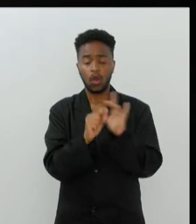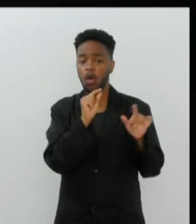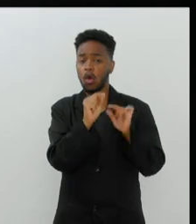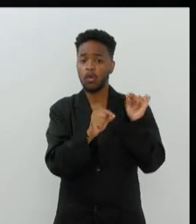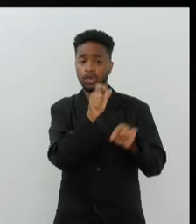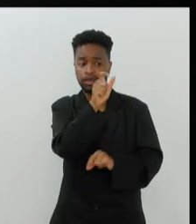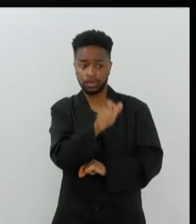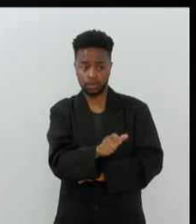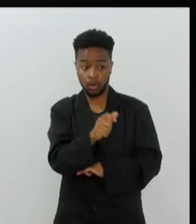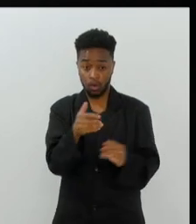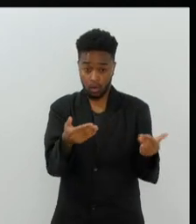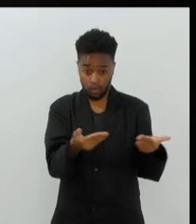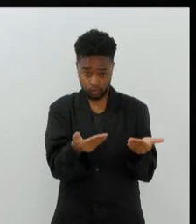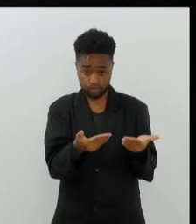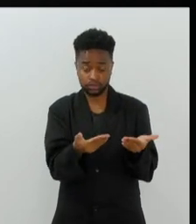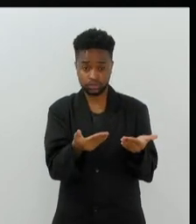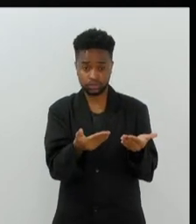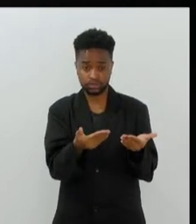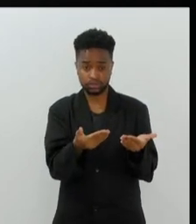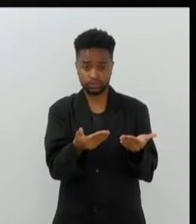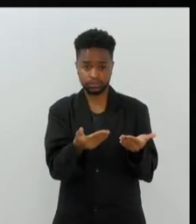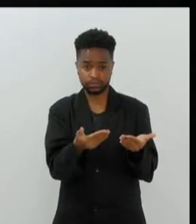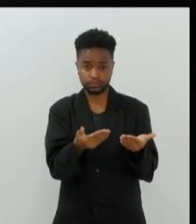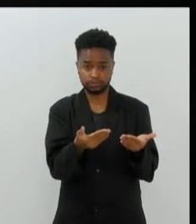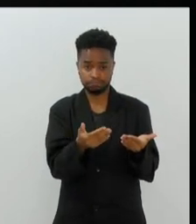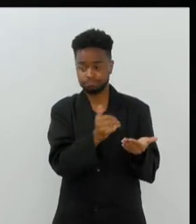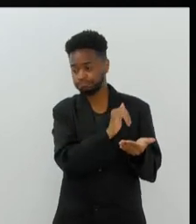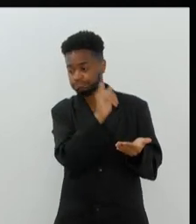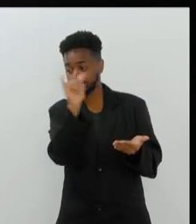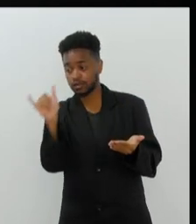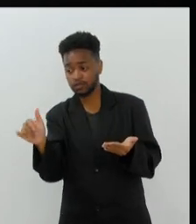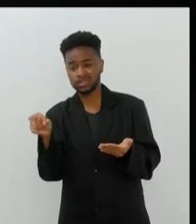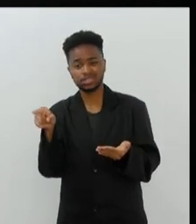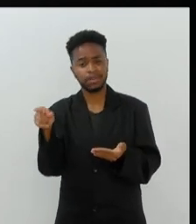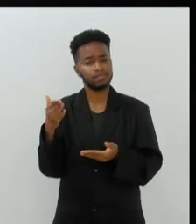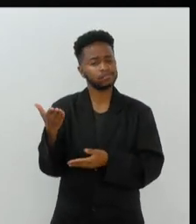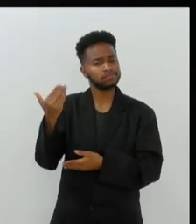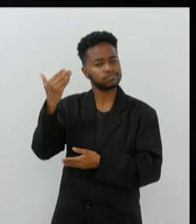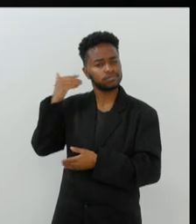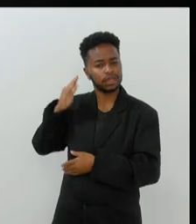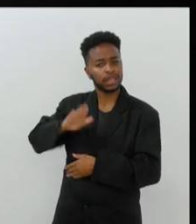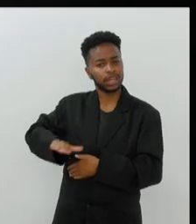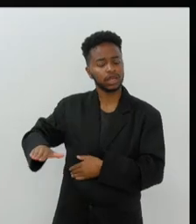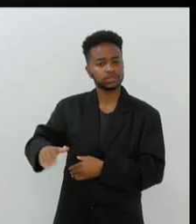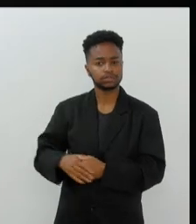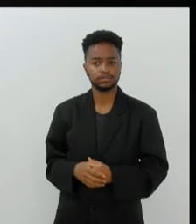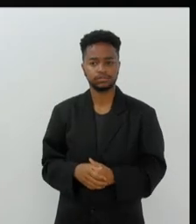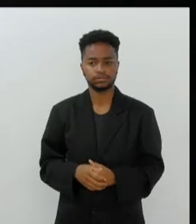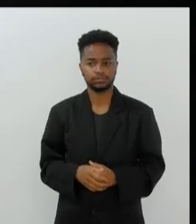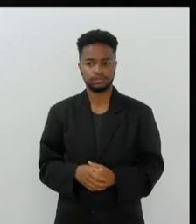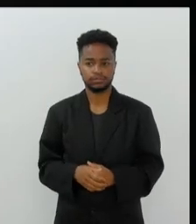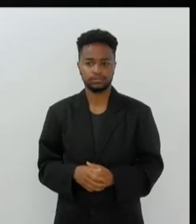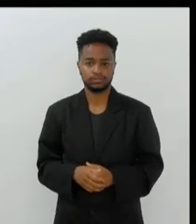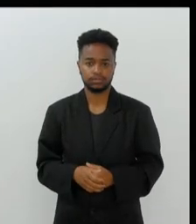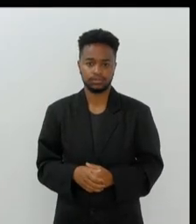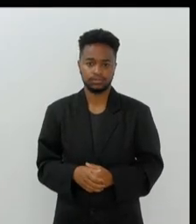Eu pergunto, o que que a Andréia Andrade de hoje diria para a Andréiazinha pequena?